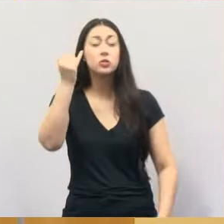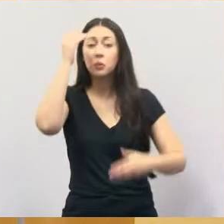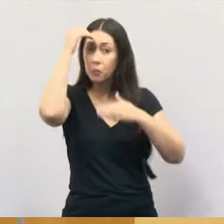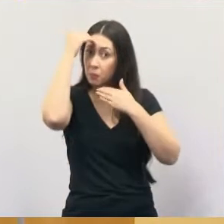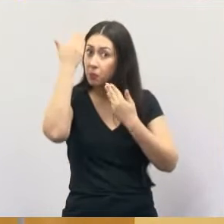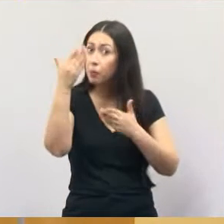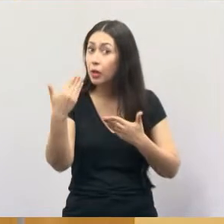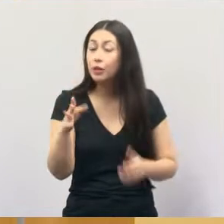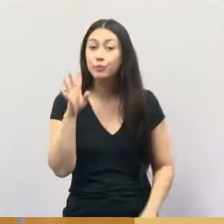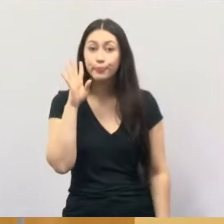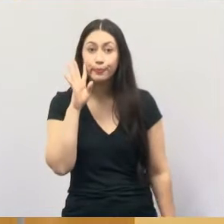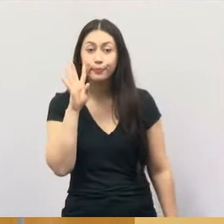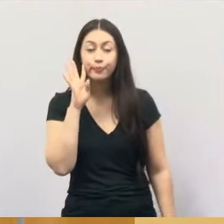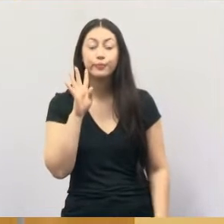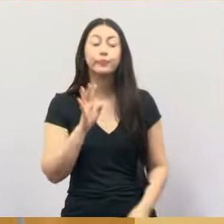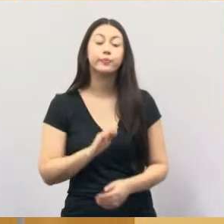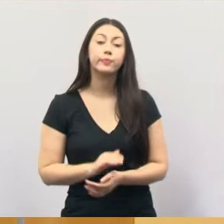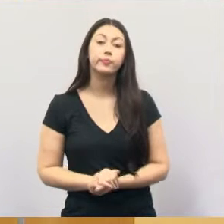homenagem muito legal.